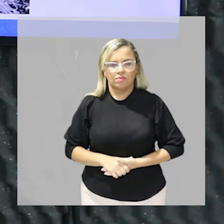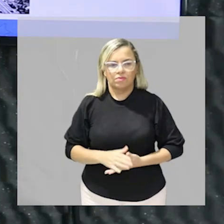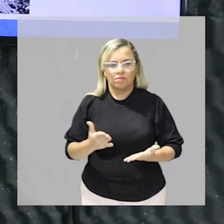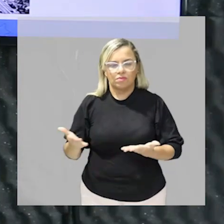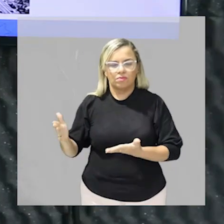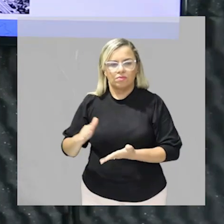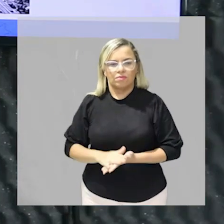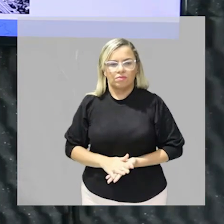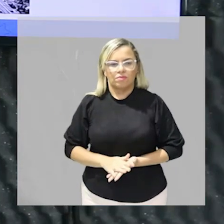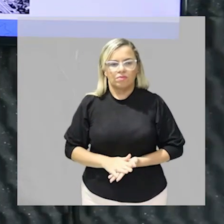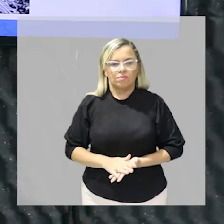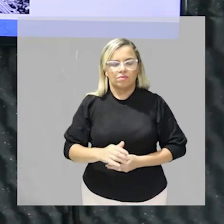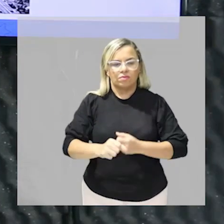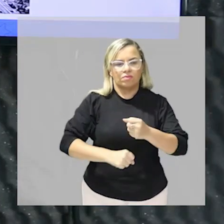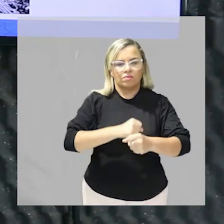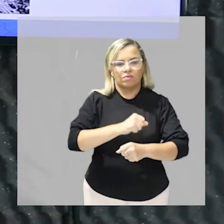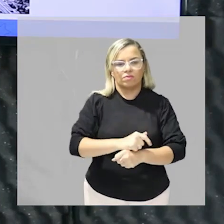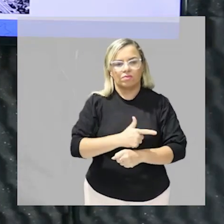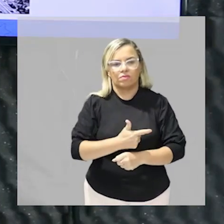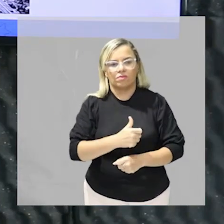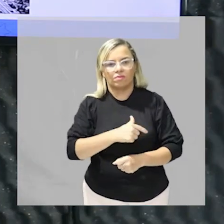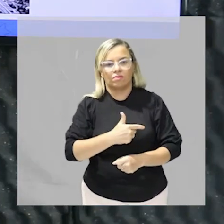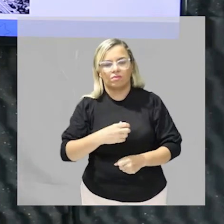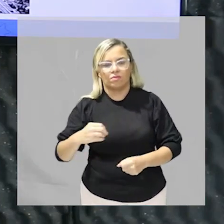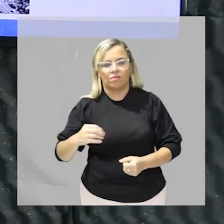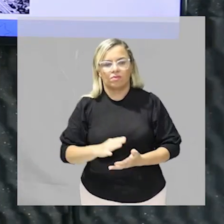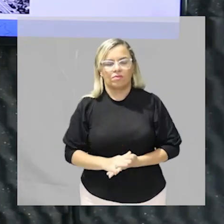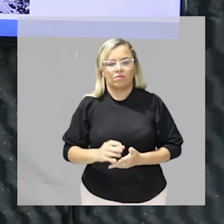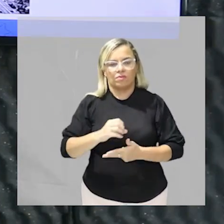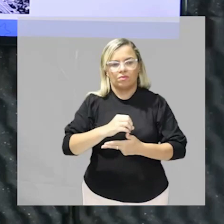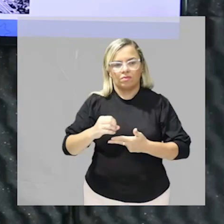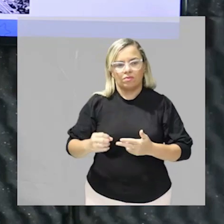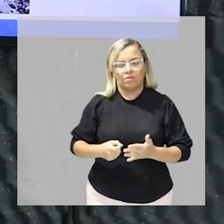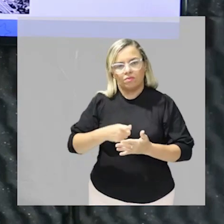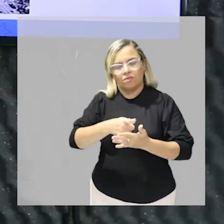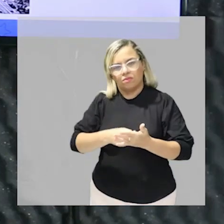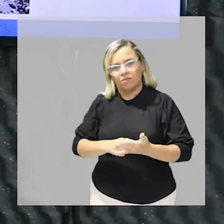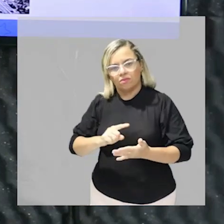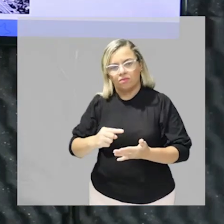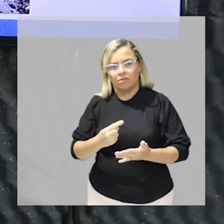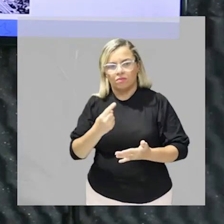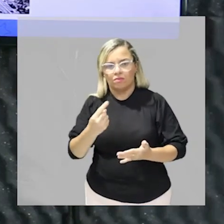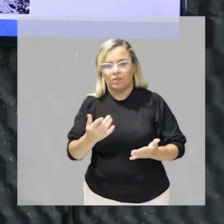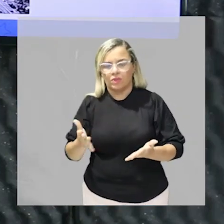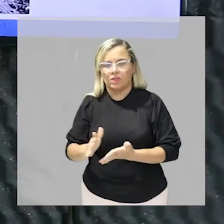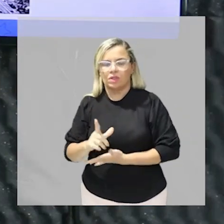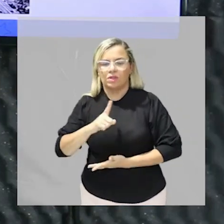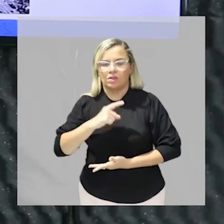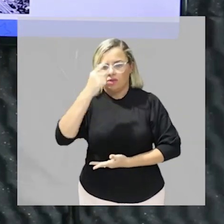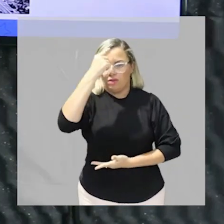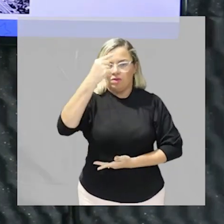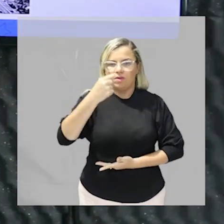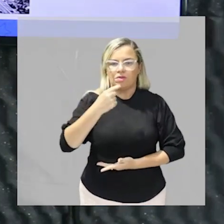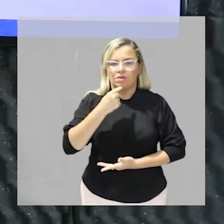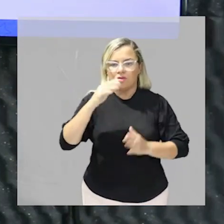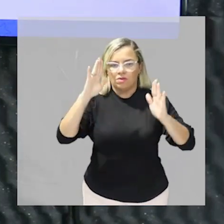Questão 2020. Olha aí, do Enem. Texto 1, tem uma imagem, não vou analisar agora.